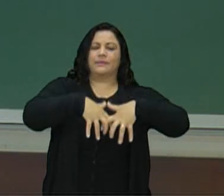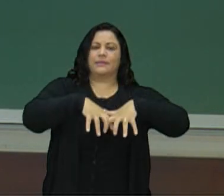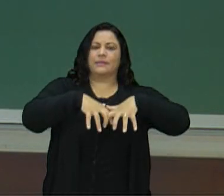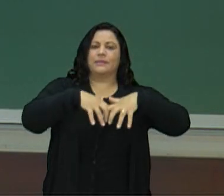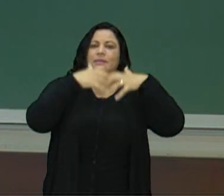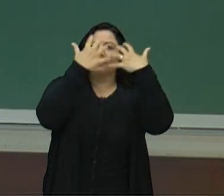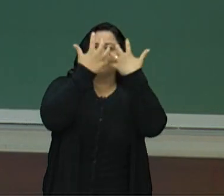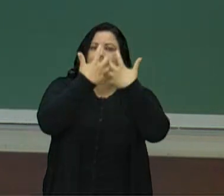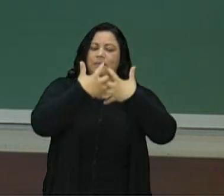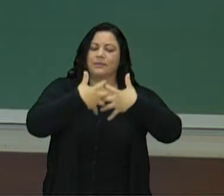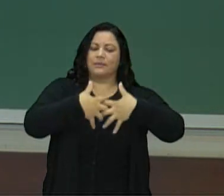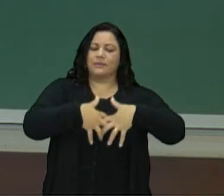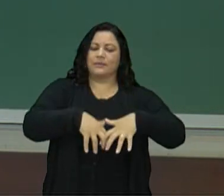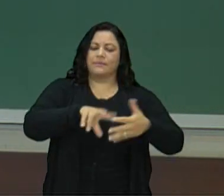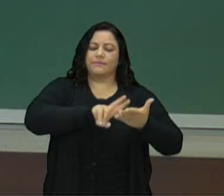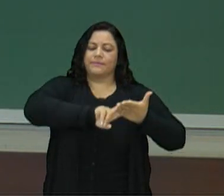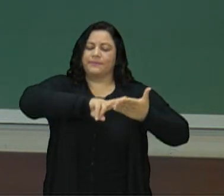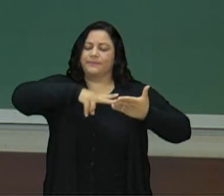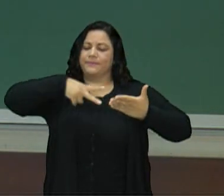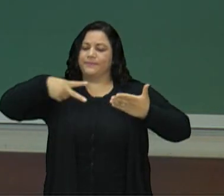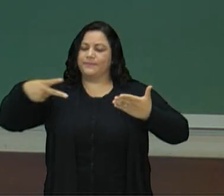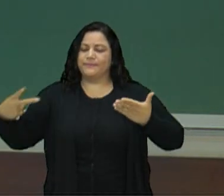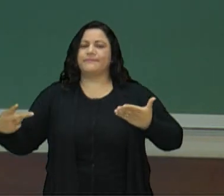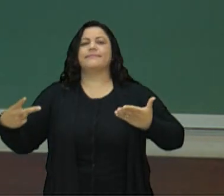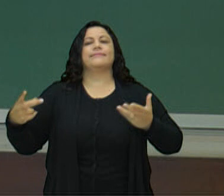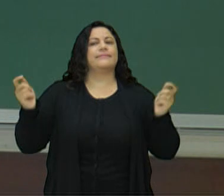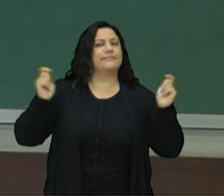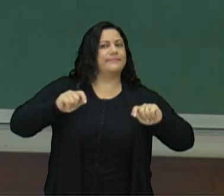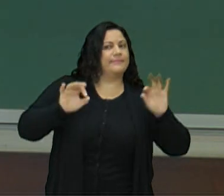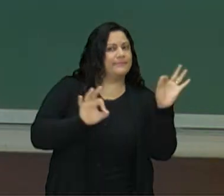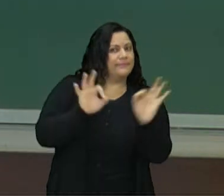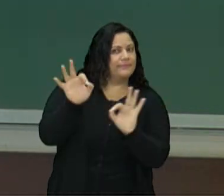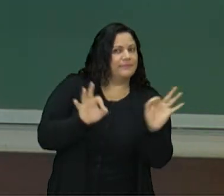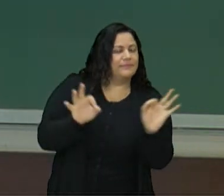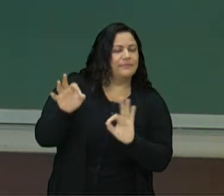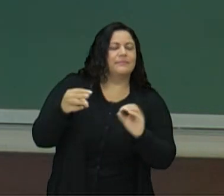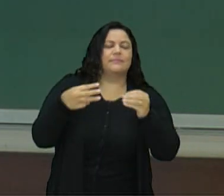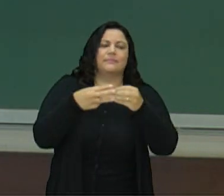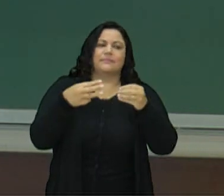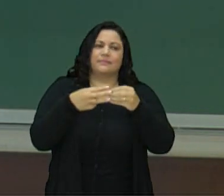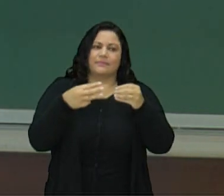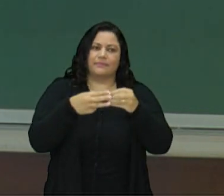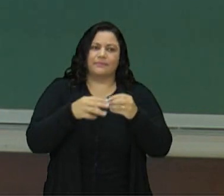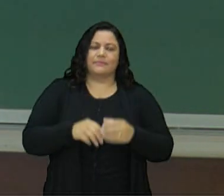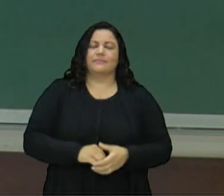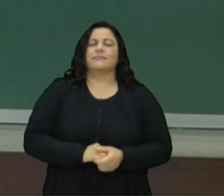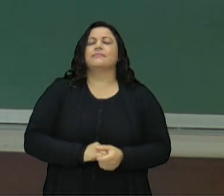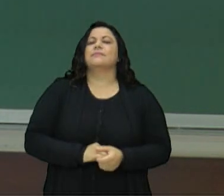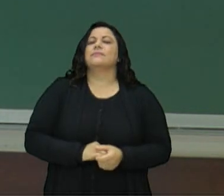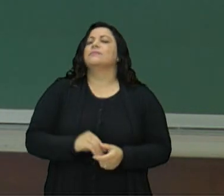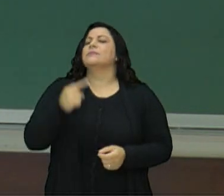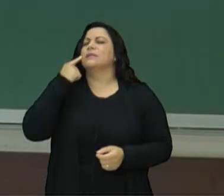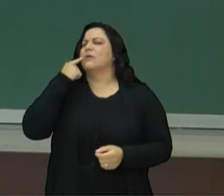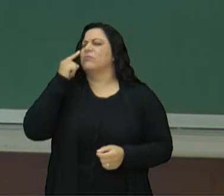célula para que ela possa fazer mitose ou meiose. Já que eu falei de mitose ou meiose, vamos